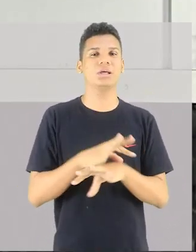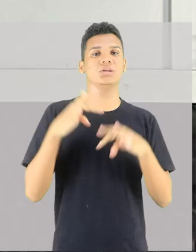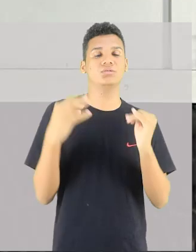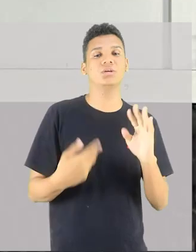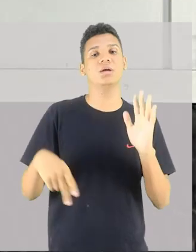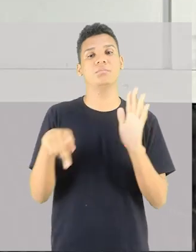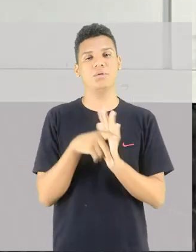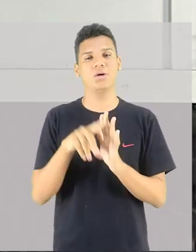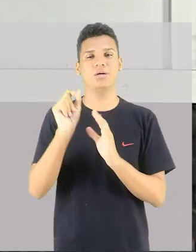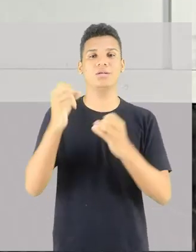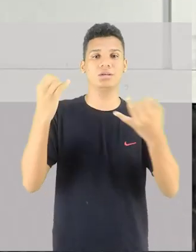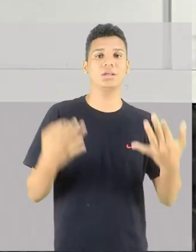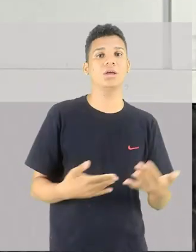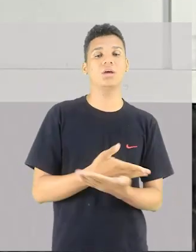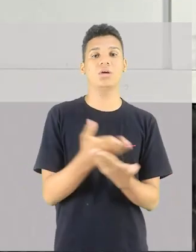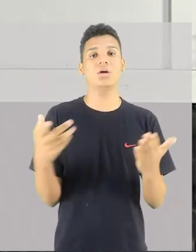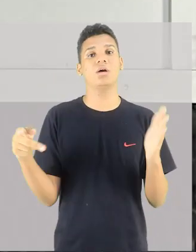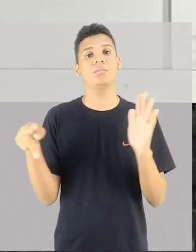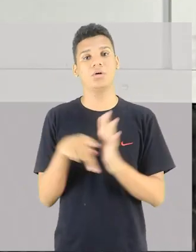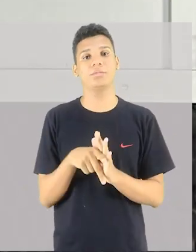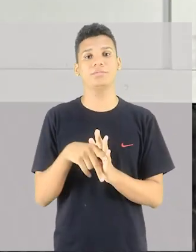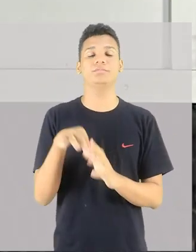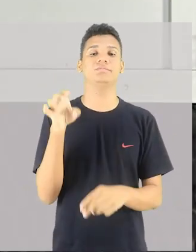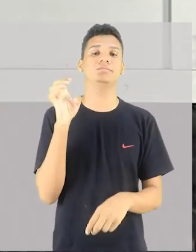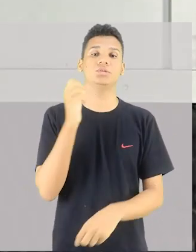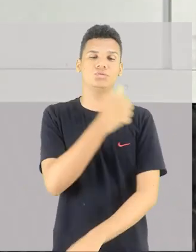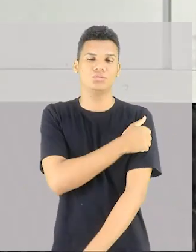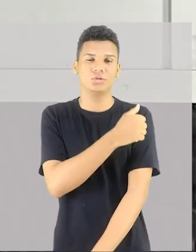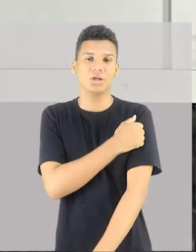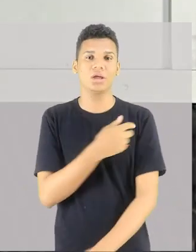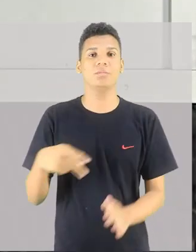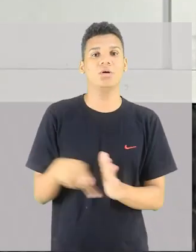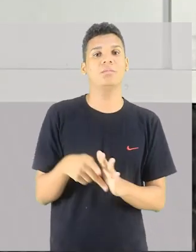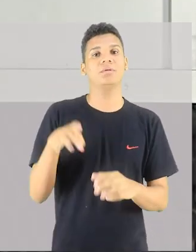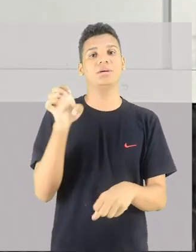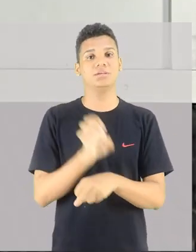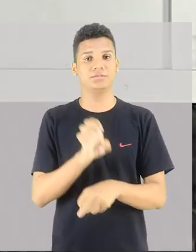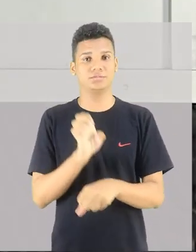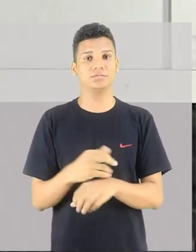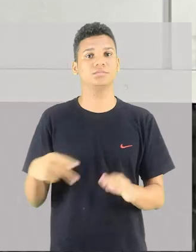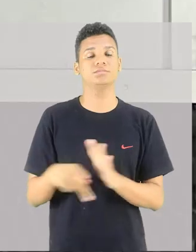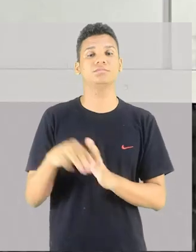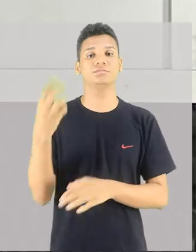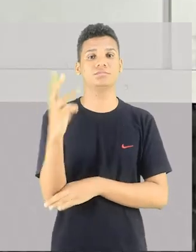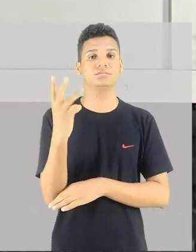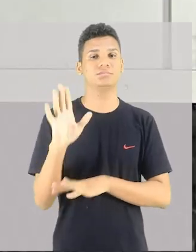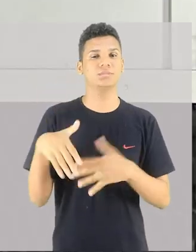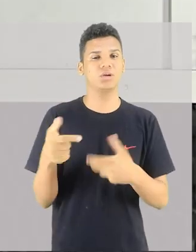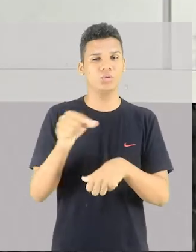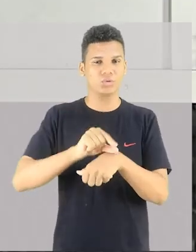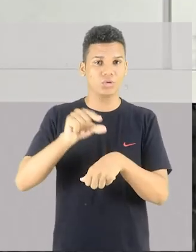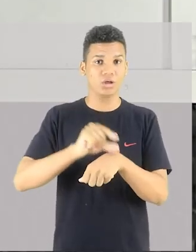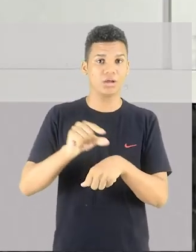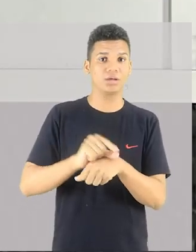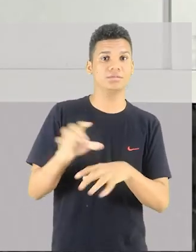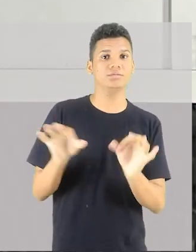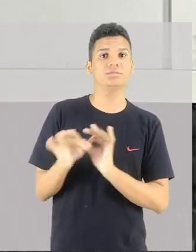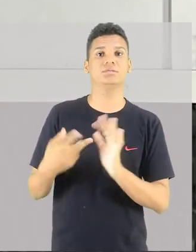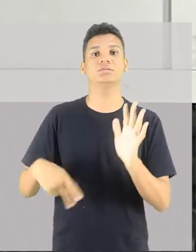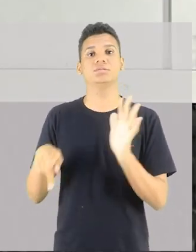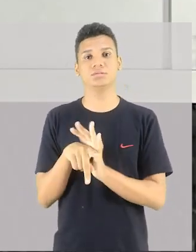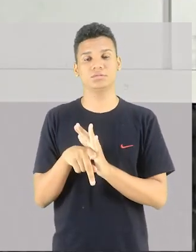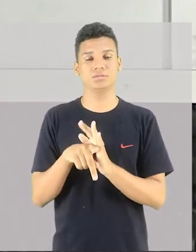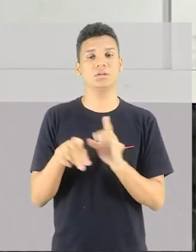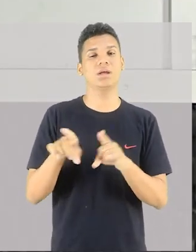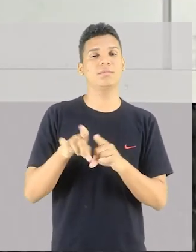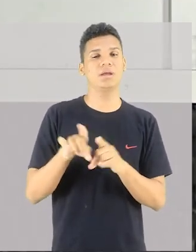matérias conteúdo para o estudante da rede estadual do Maranhão certo Estamos aqui no cursinho preparatório para o Enem